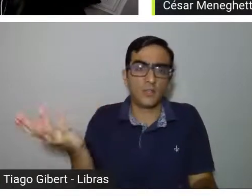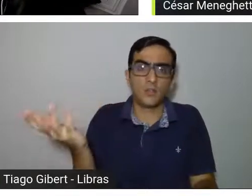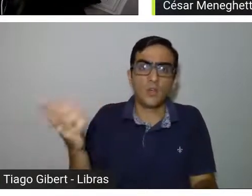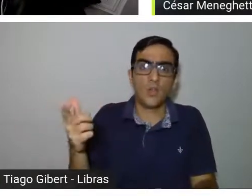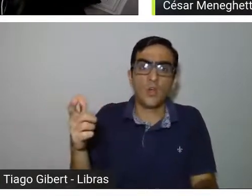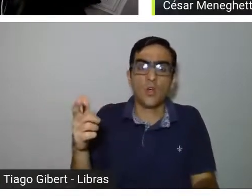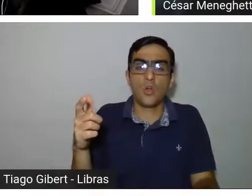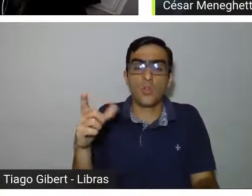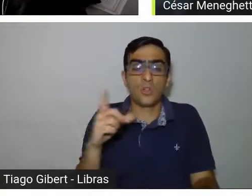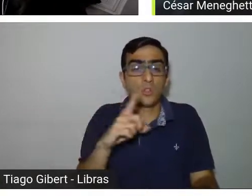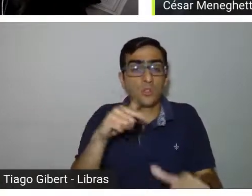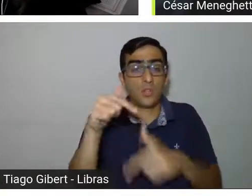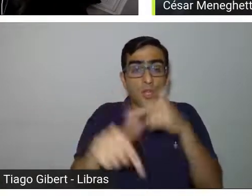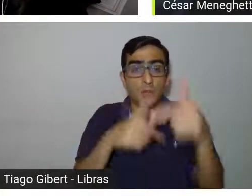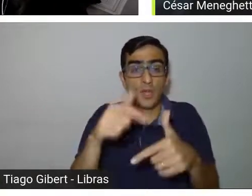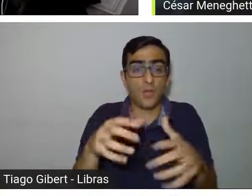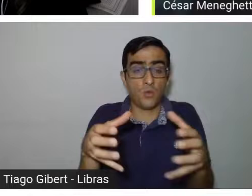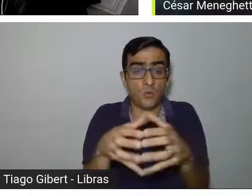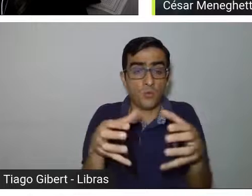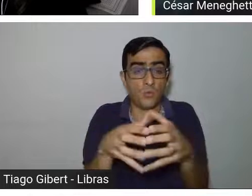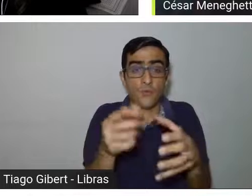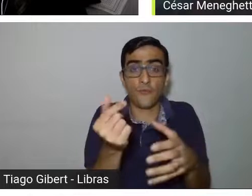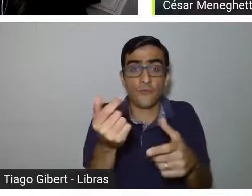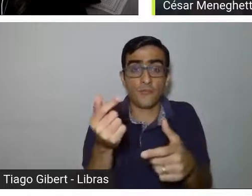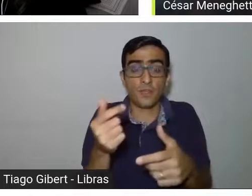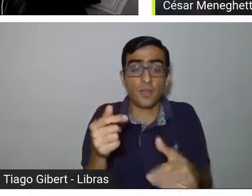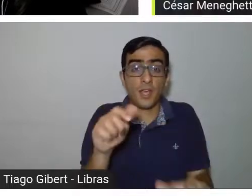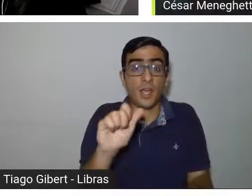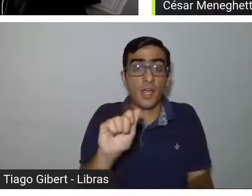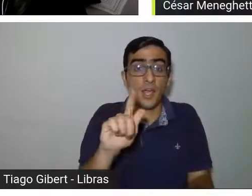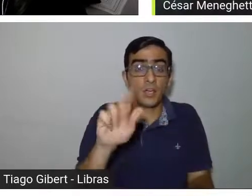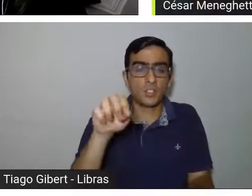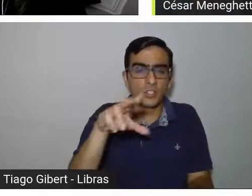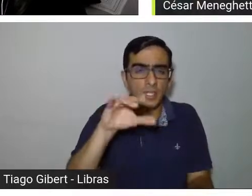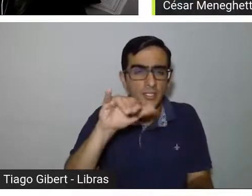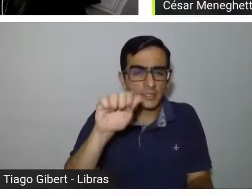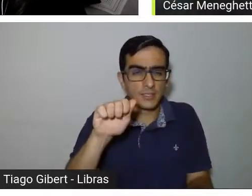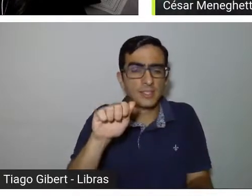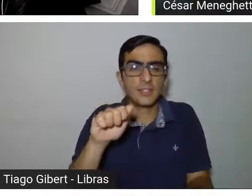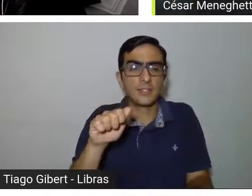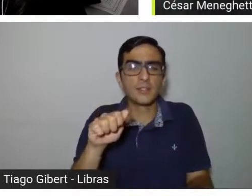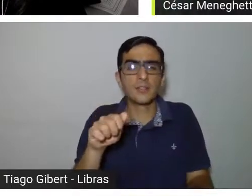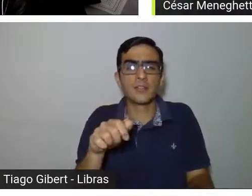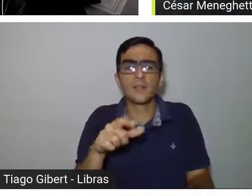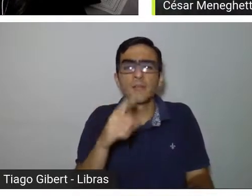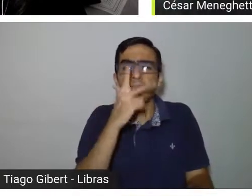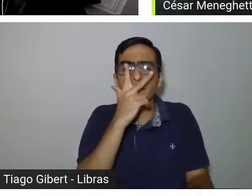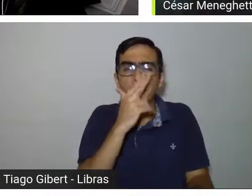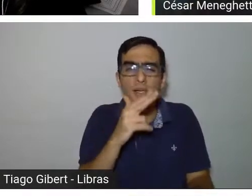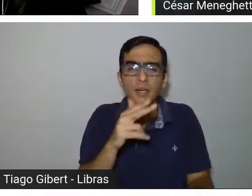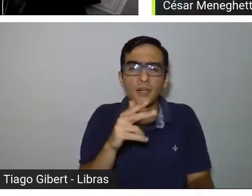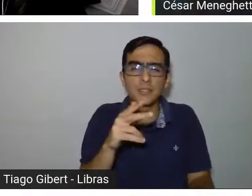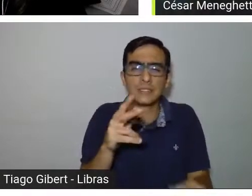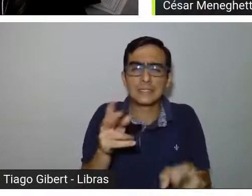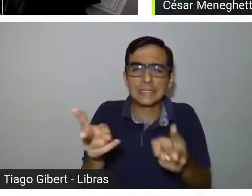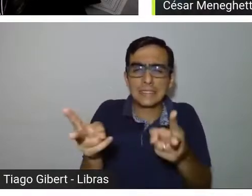nas agências financeiras que vão tentar pescar cada centésimo de cada